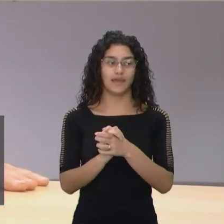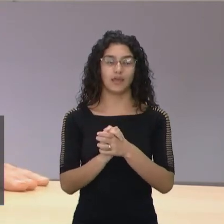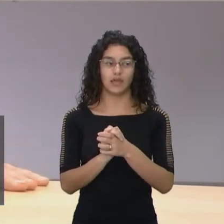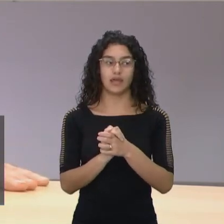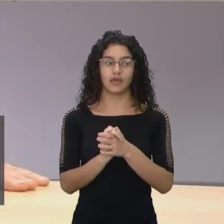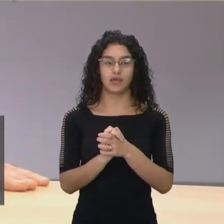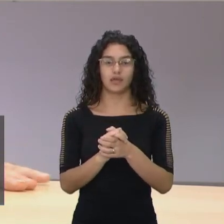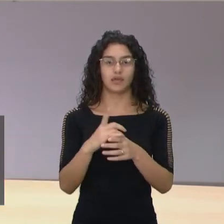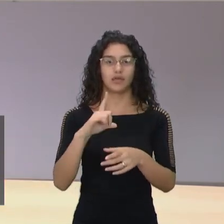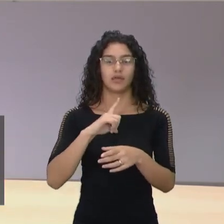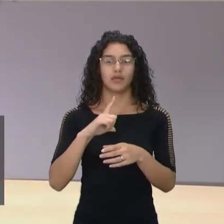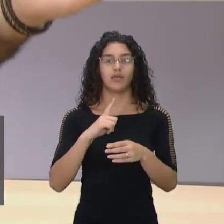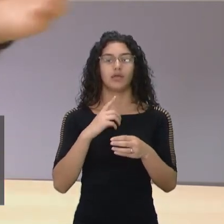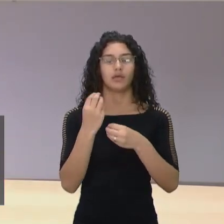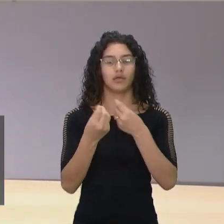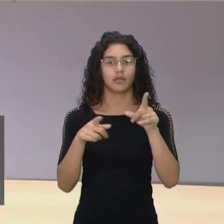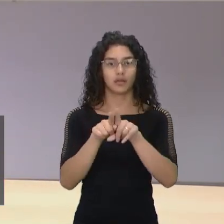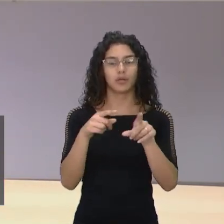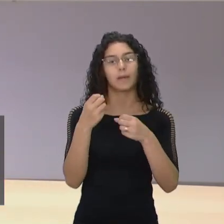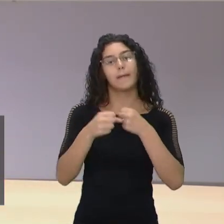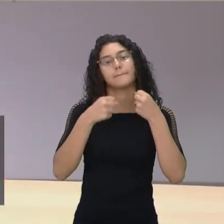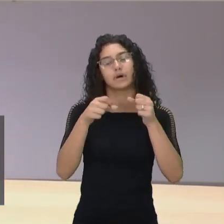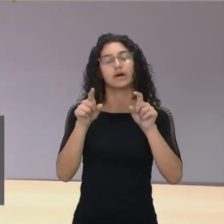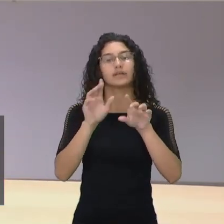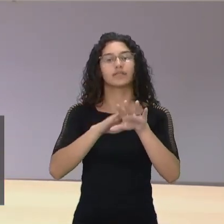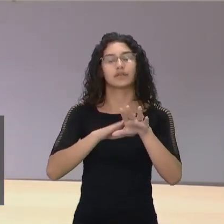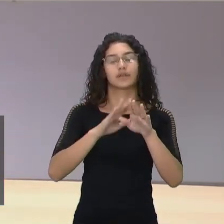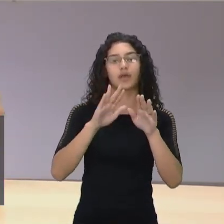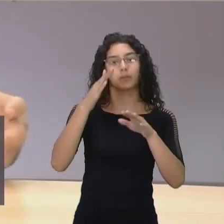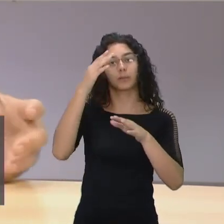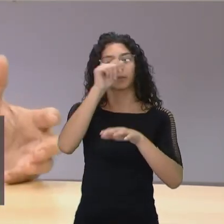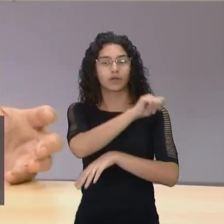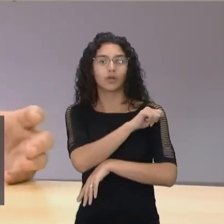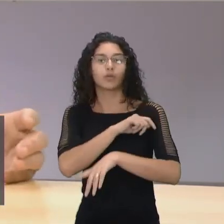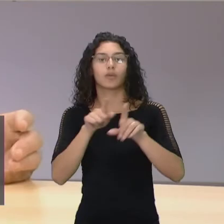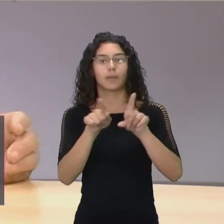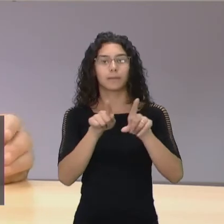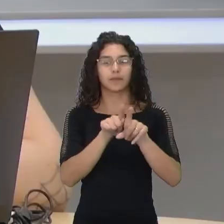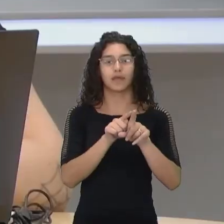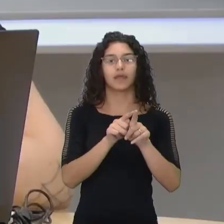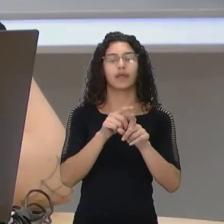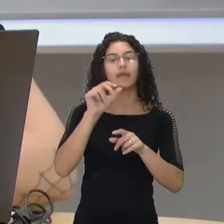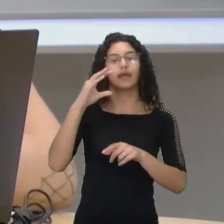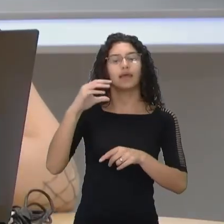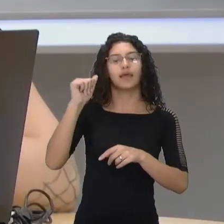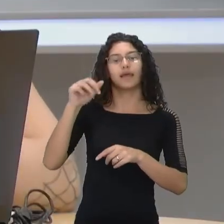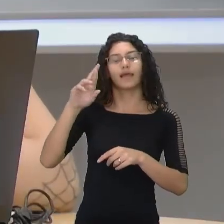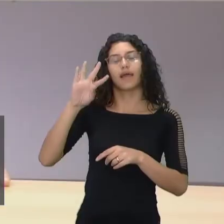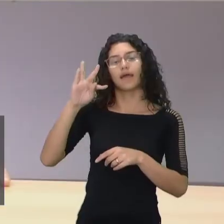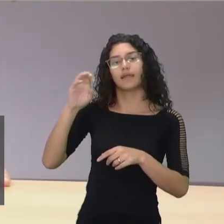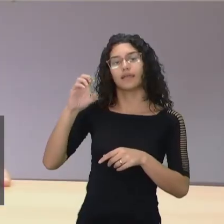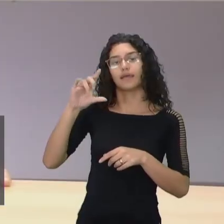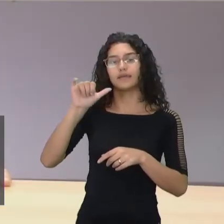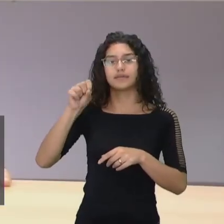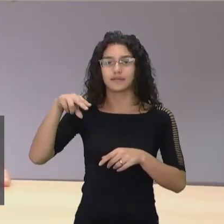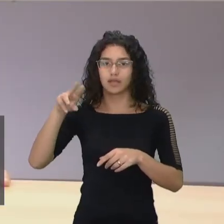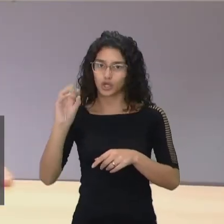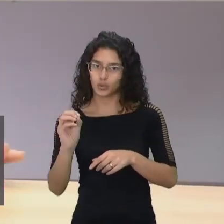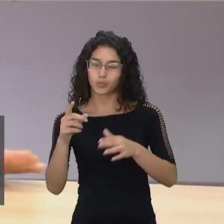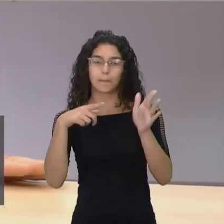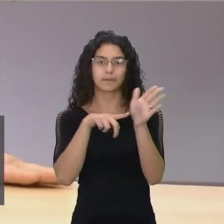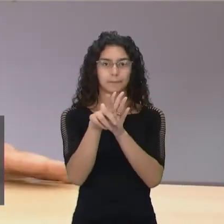partir de uma abordagem, talvez até você possa traduzir para os alunos, cartesiana, né, de uma determinada